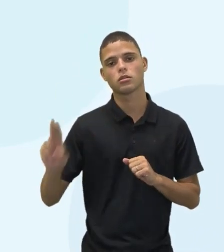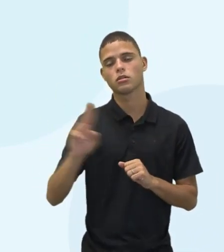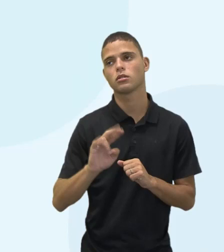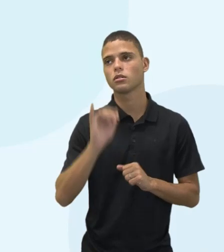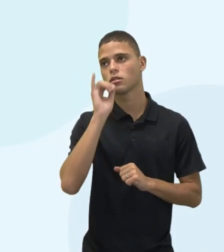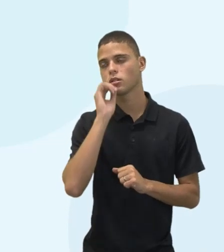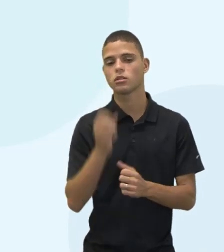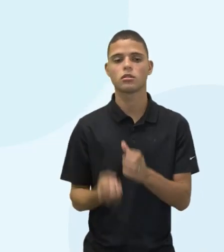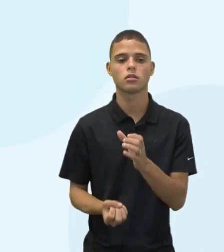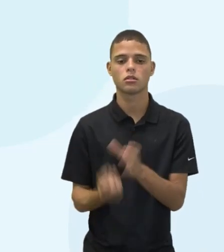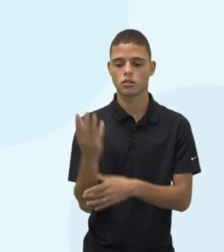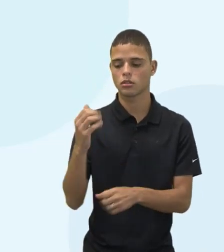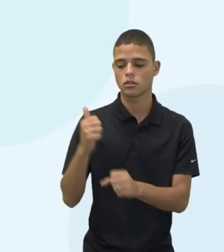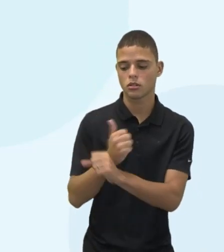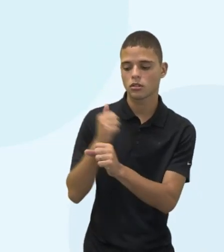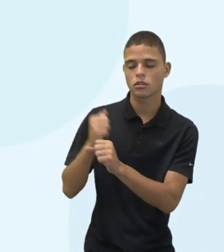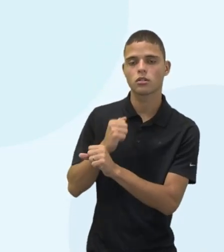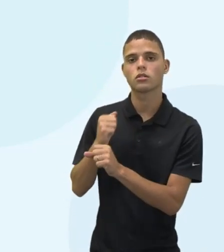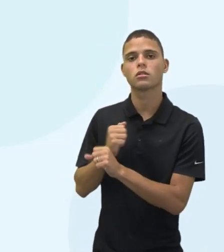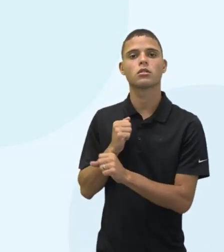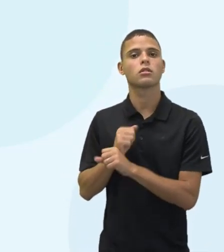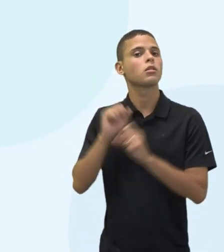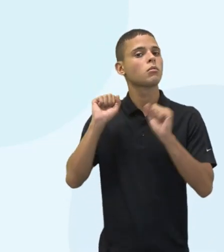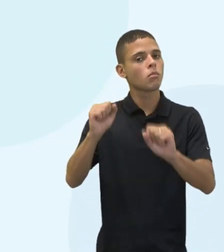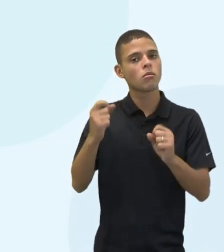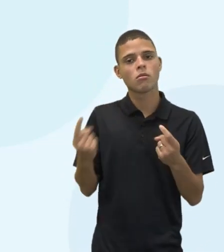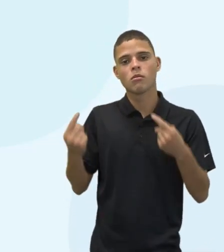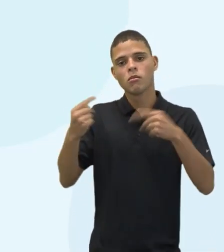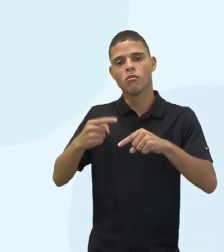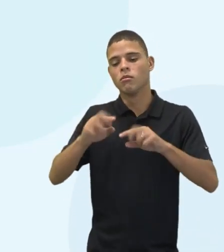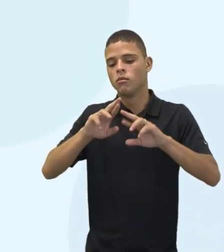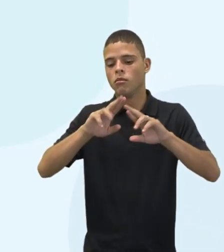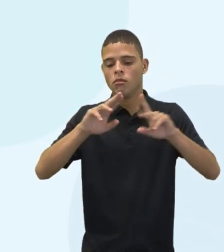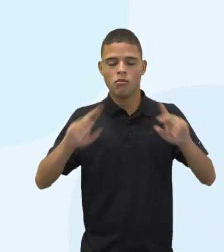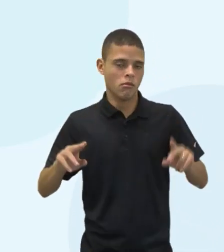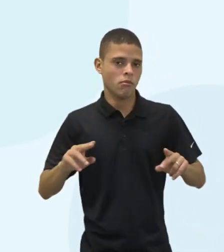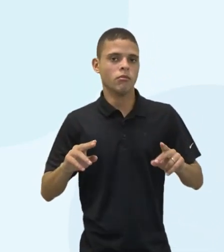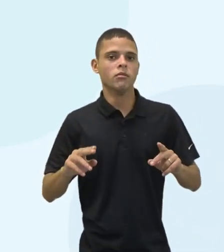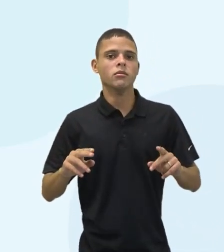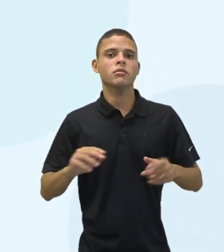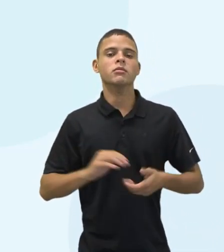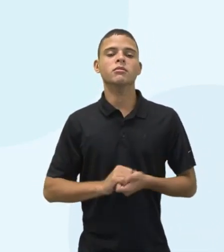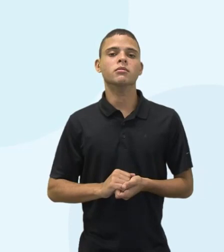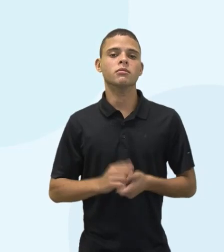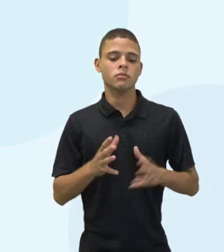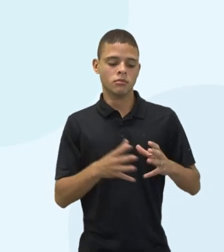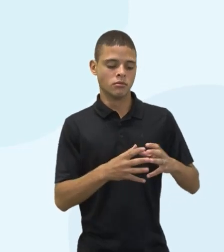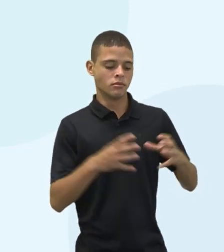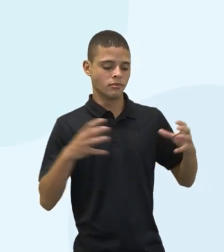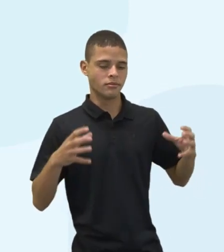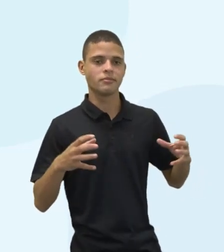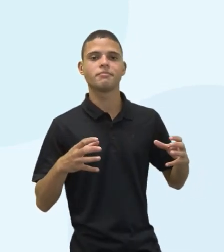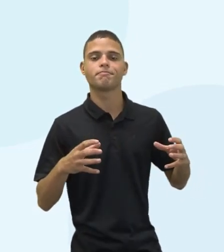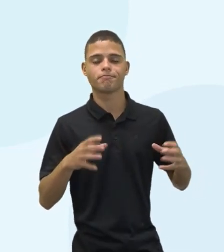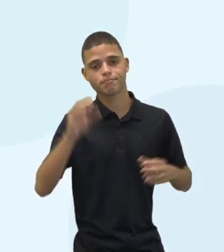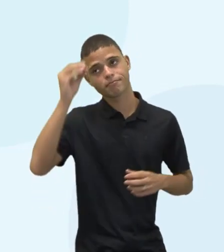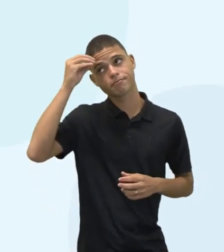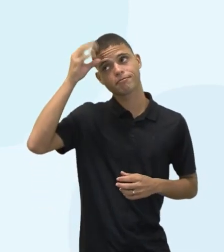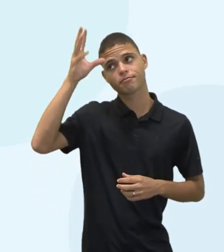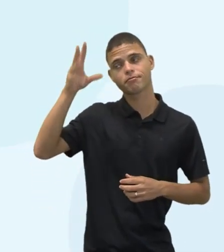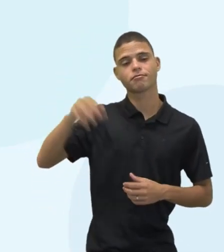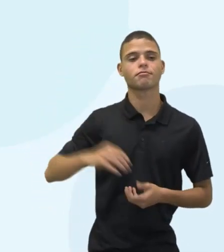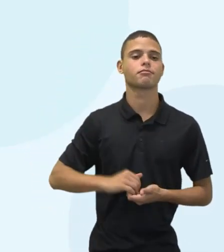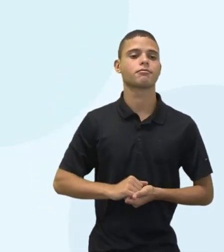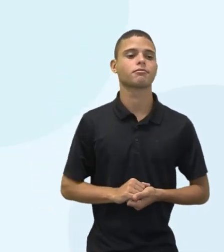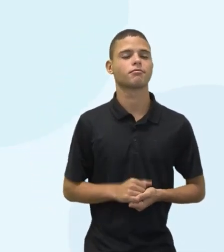exemplo. Assim, o estudante poderá ser desafiado de diversas formas a fim de ampliar o seu repertório. Como vocês